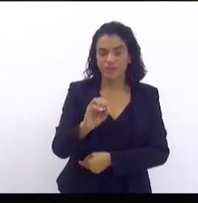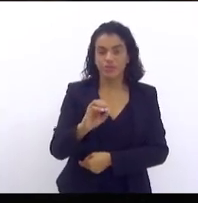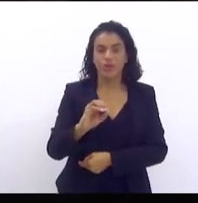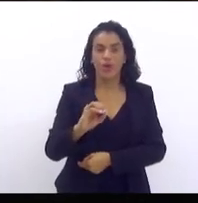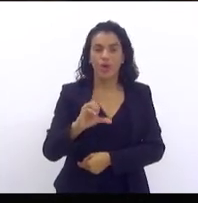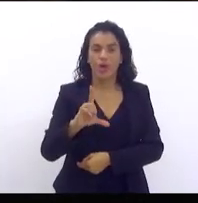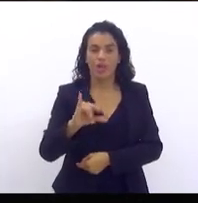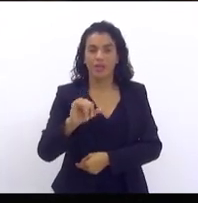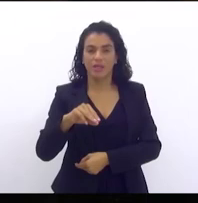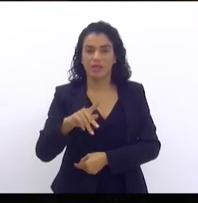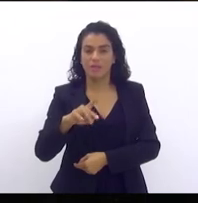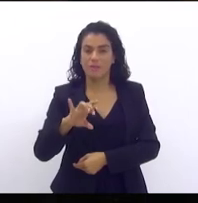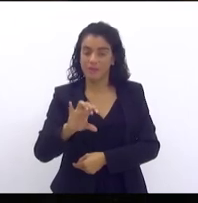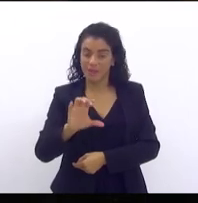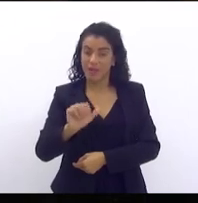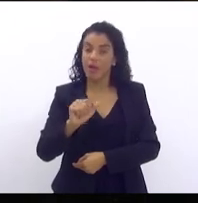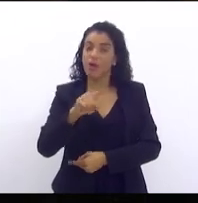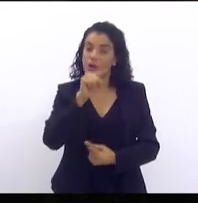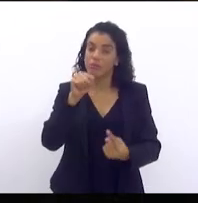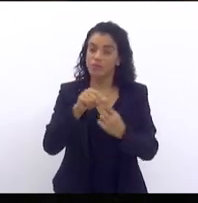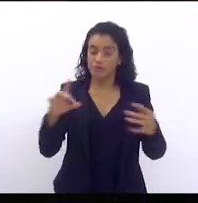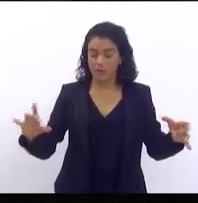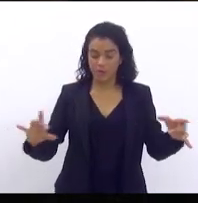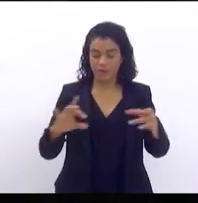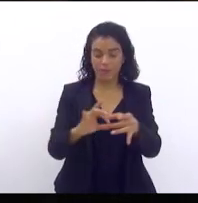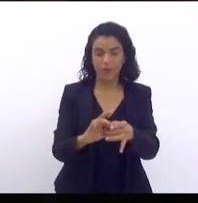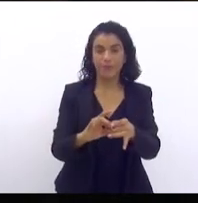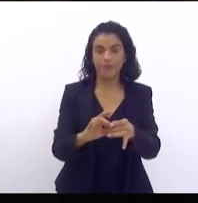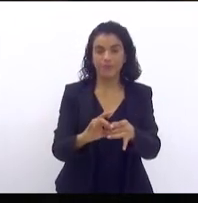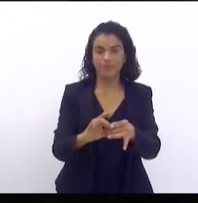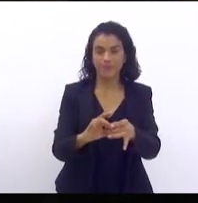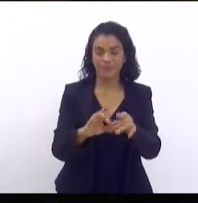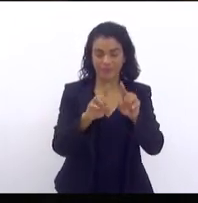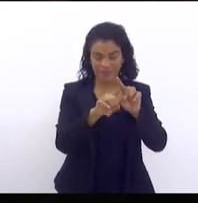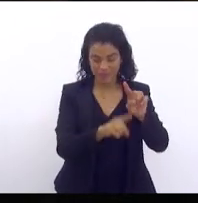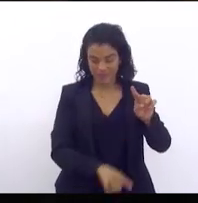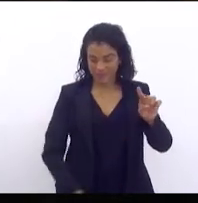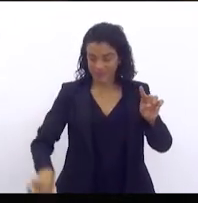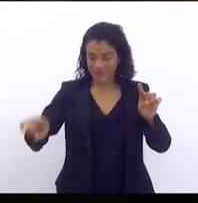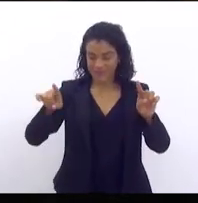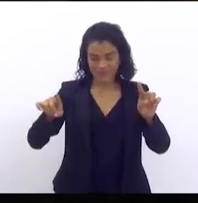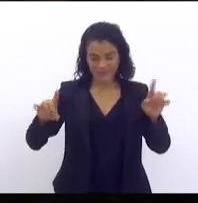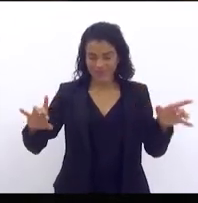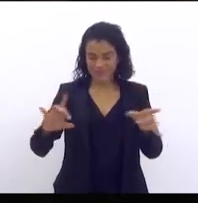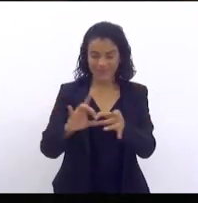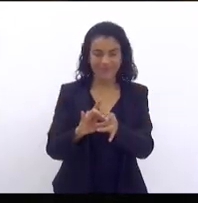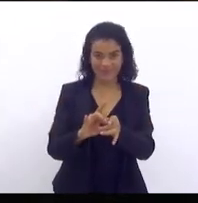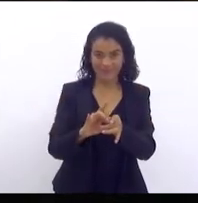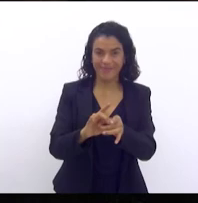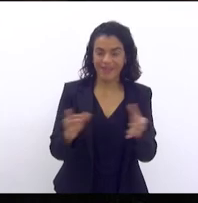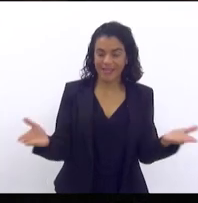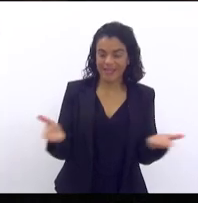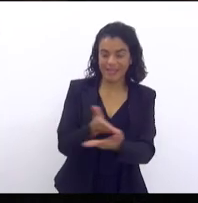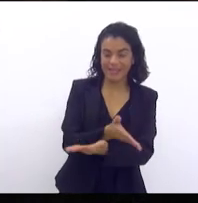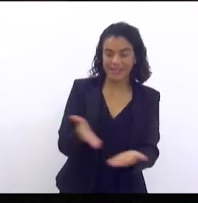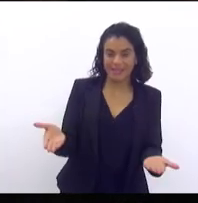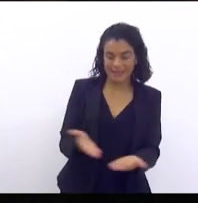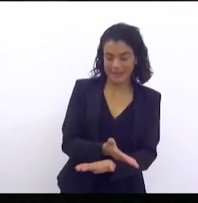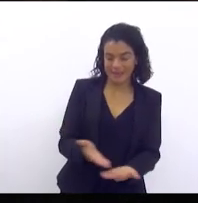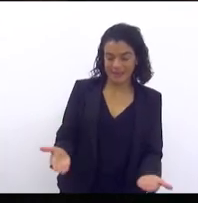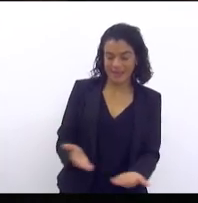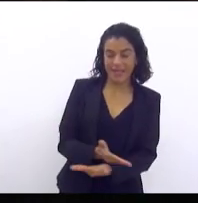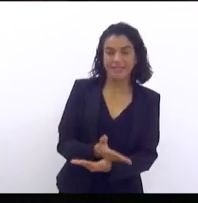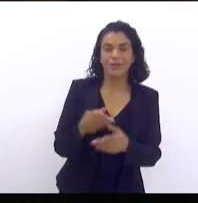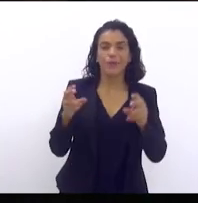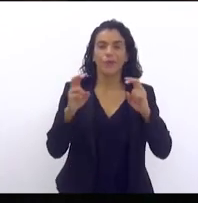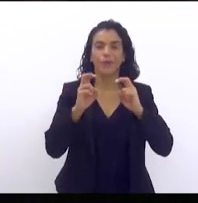uma integração transversal e, quando for atravessar a linha de trem, fazer a integração também com o trem que